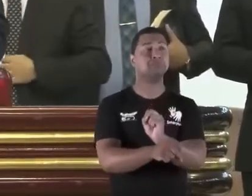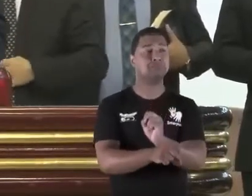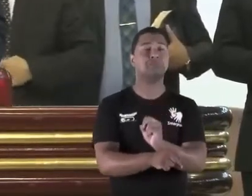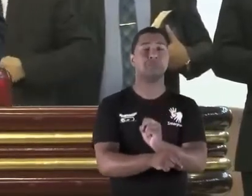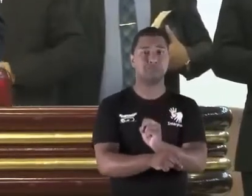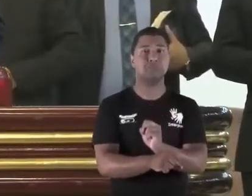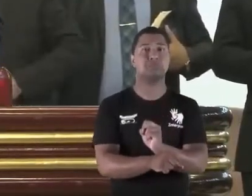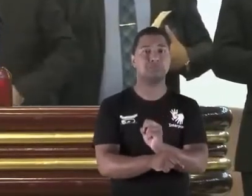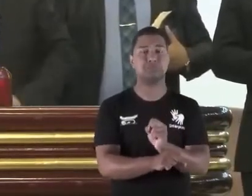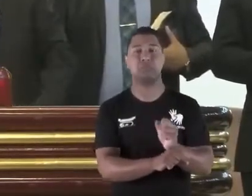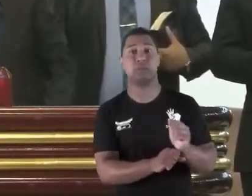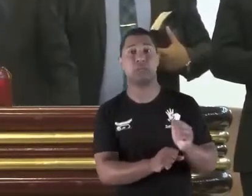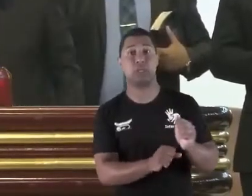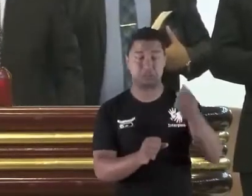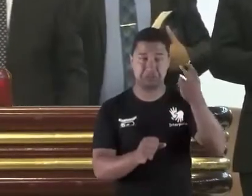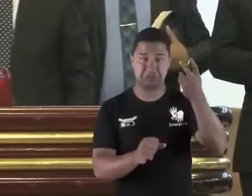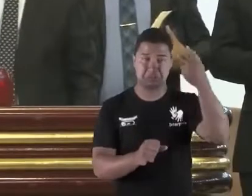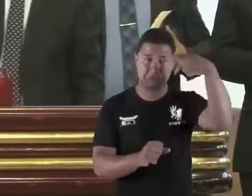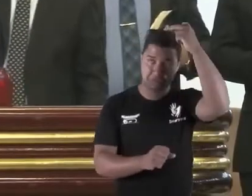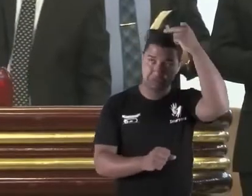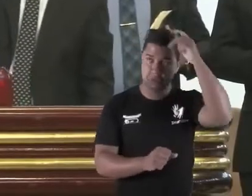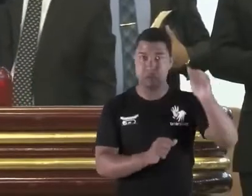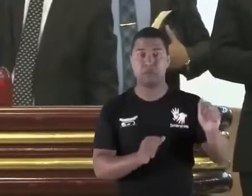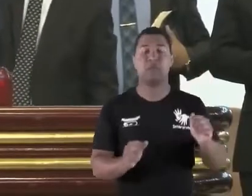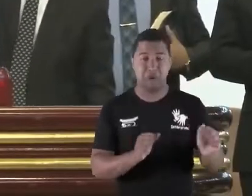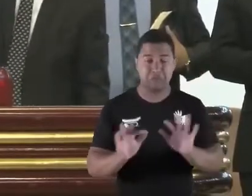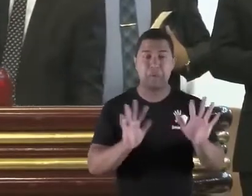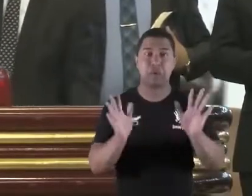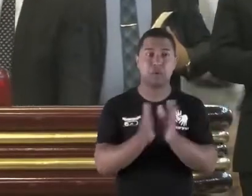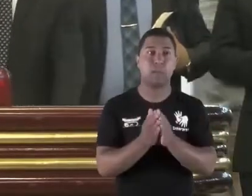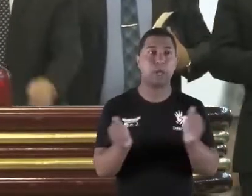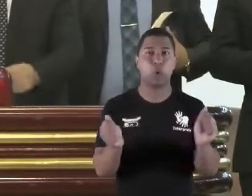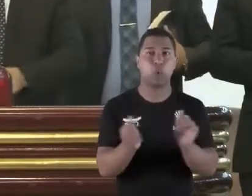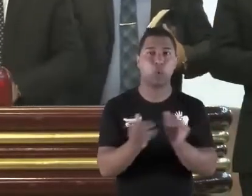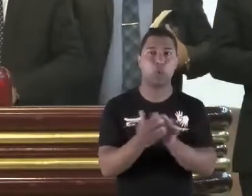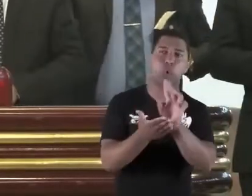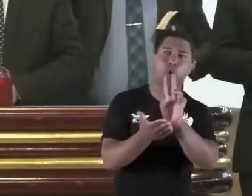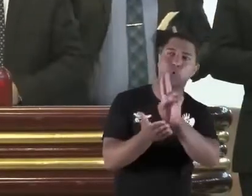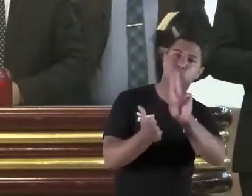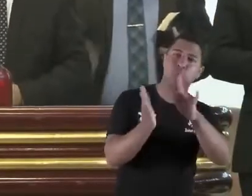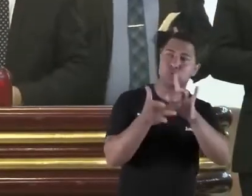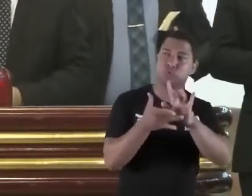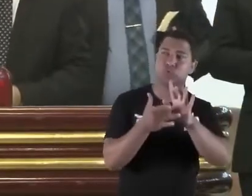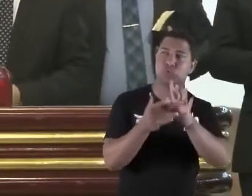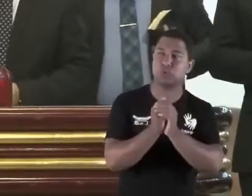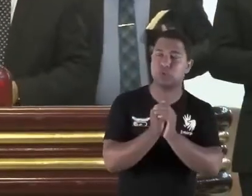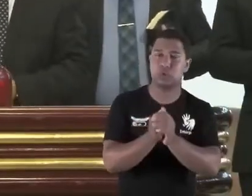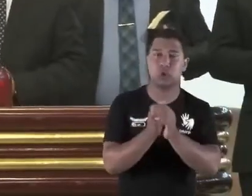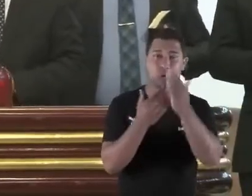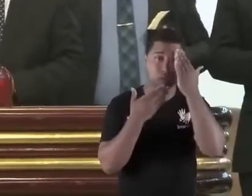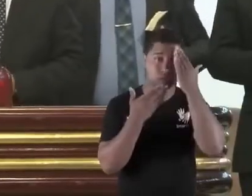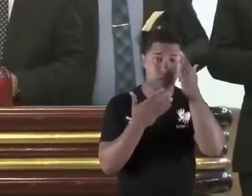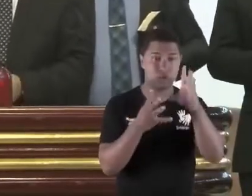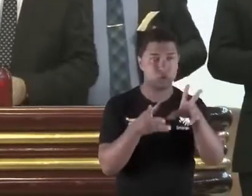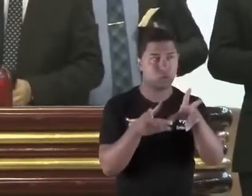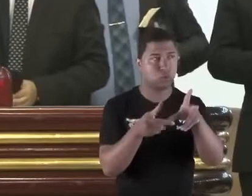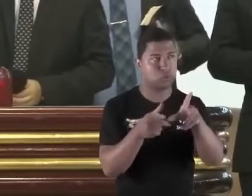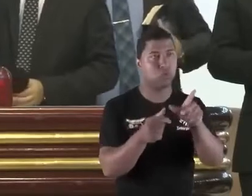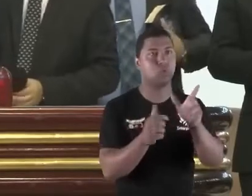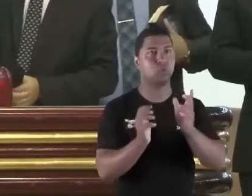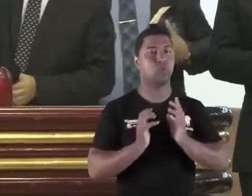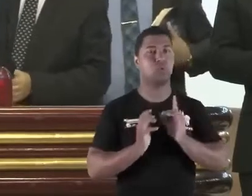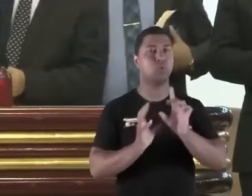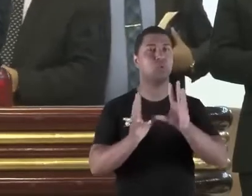nós estamos vivendo ele para a glória e honra do nome do Senhor Jesus. Amém? Quero agradecer novamente a todos